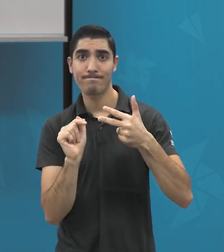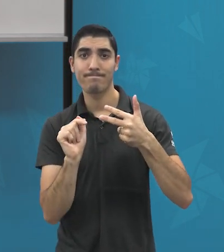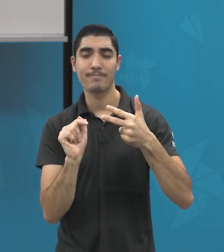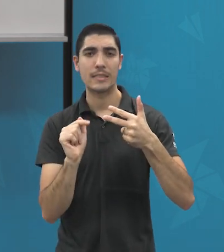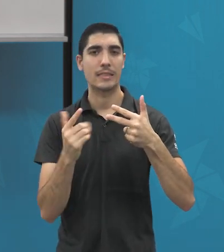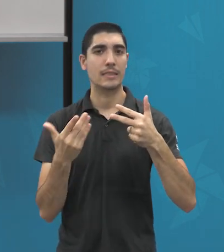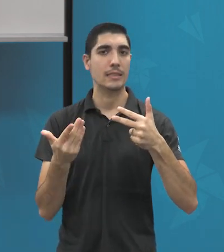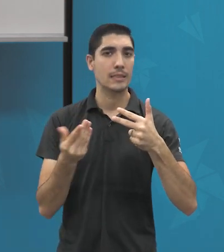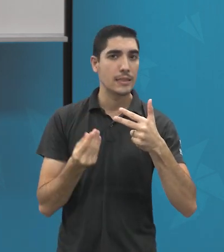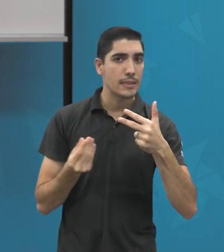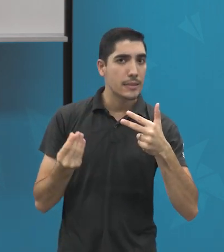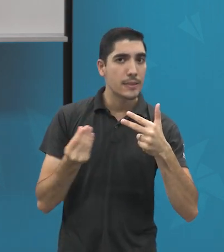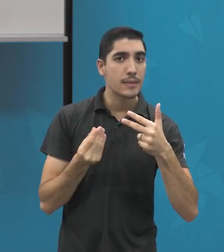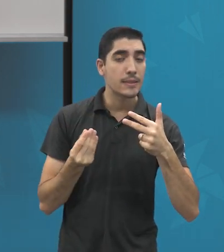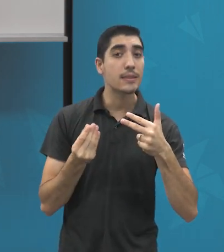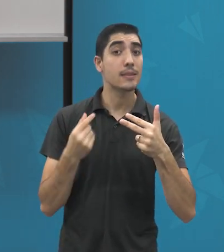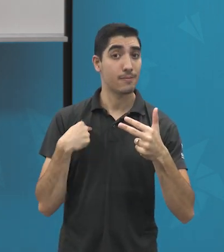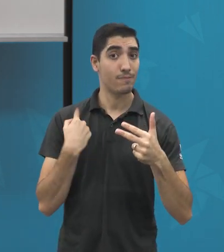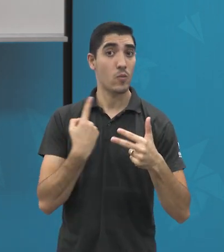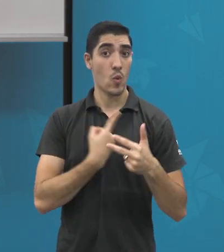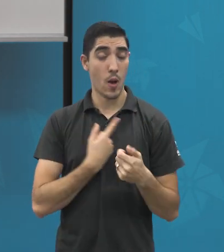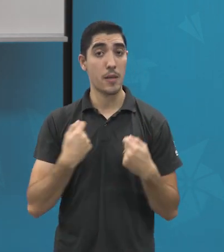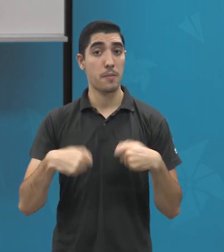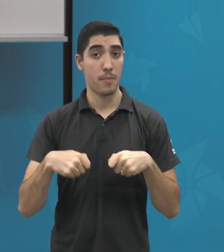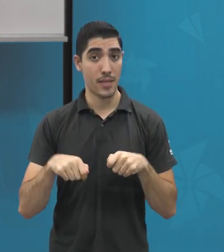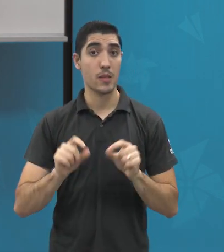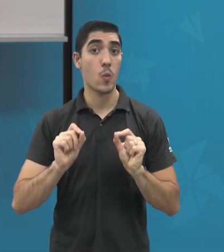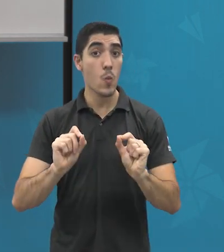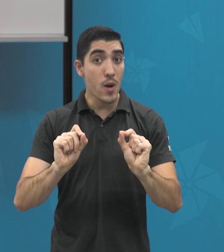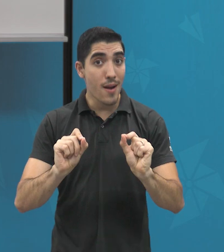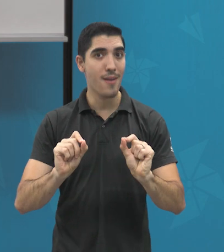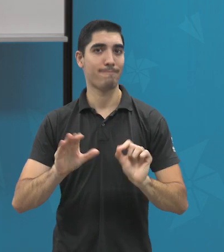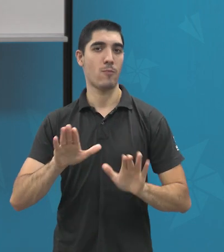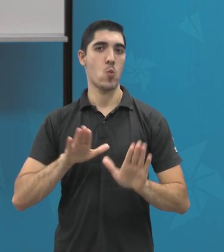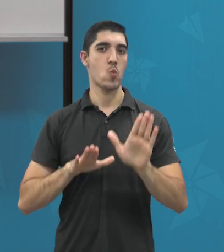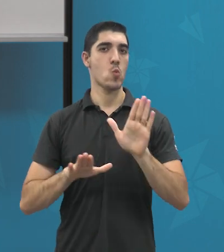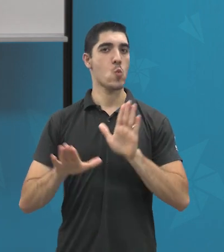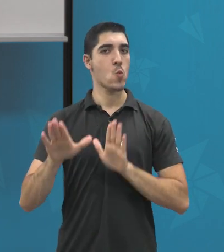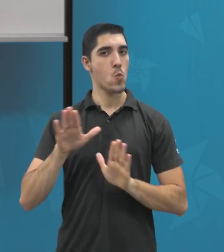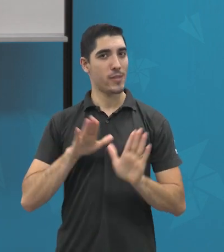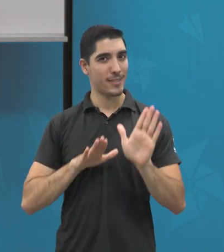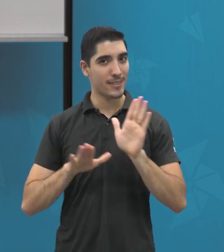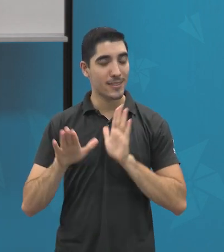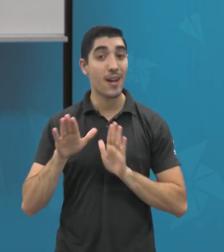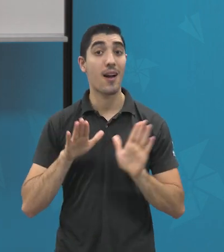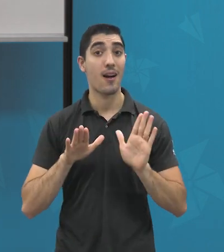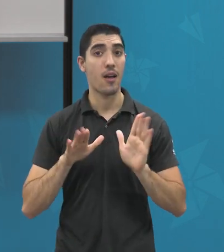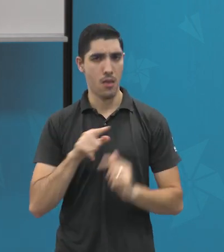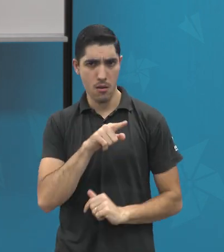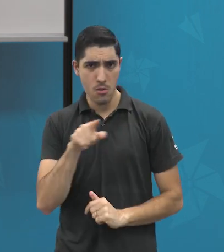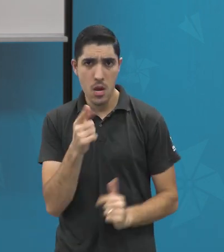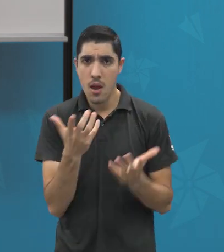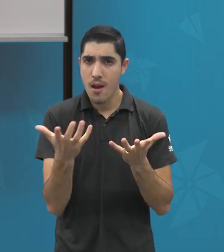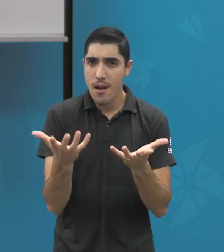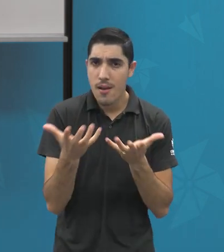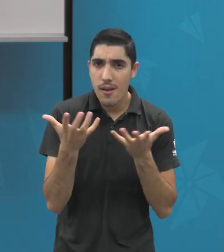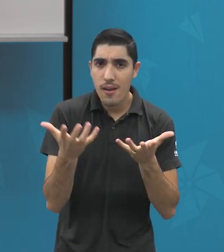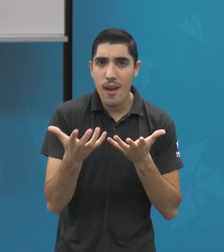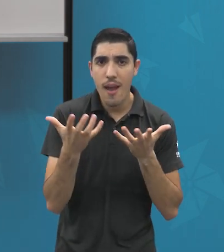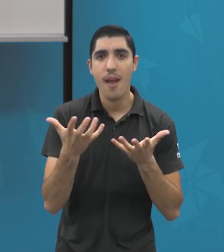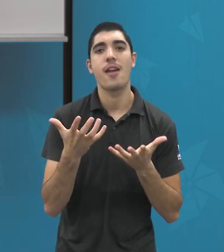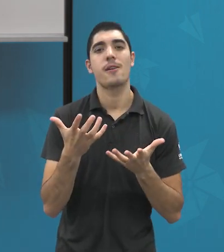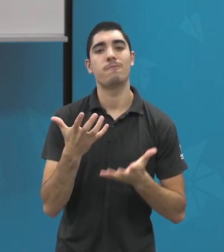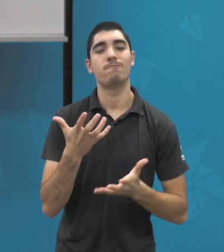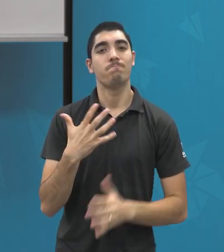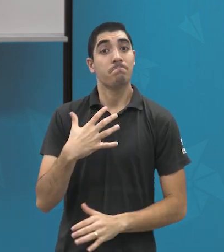considerar alguns perigos aos quais nós estamos sujeitos se nós desejamos